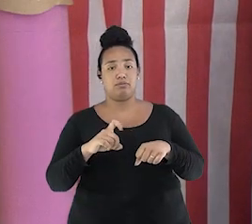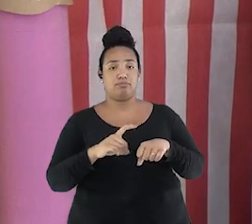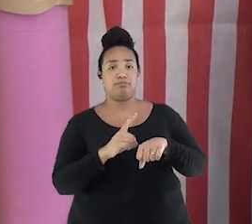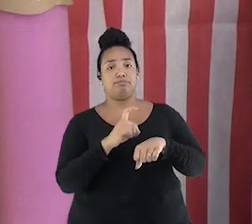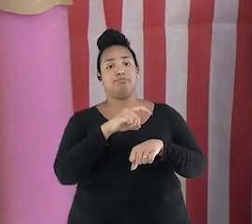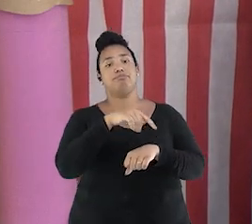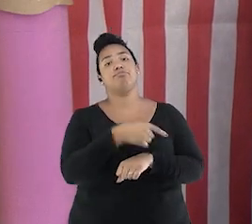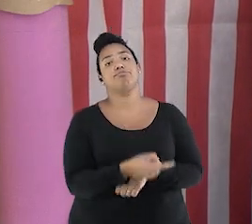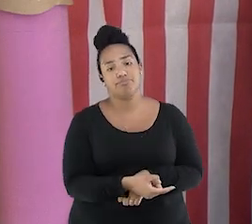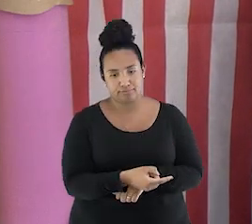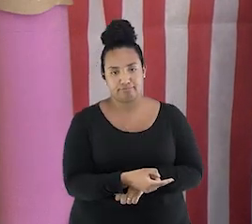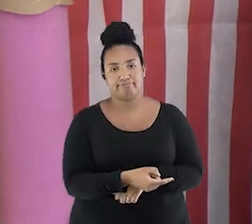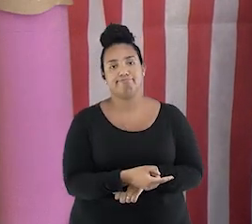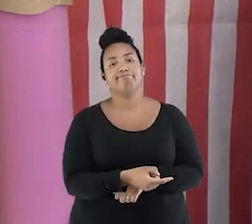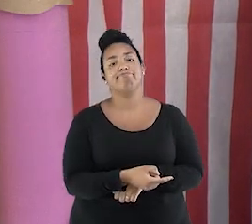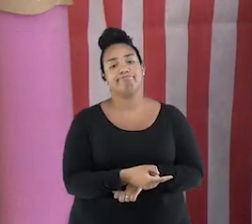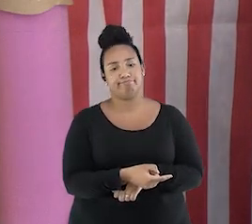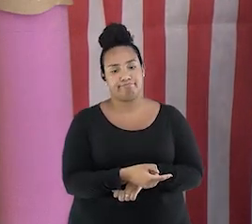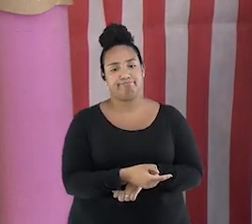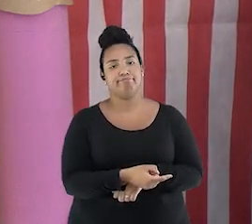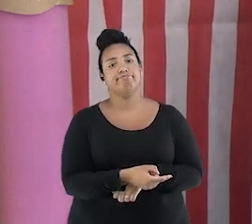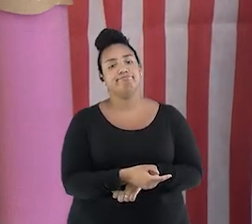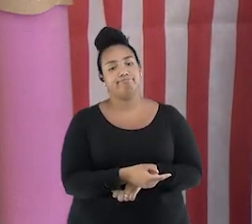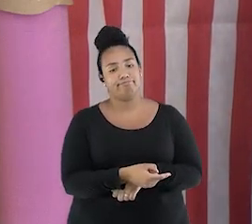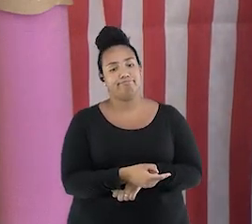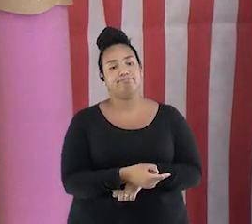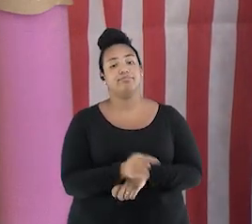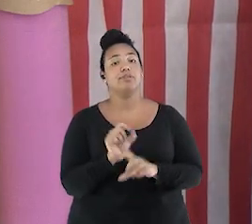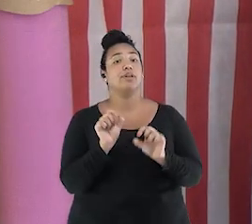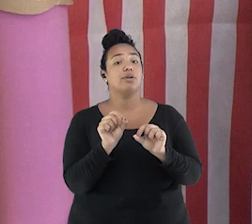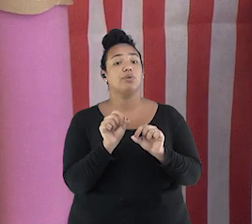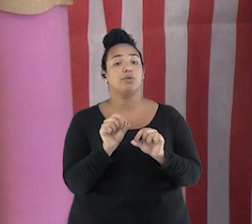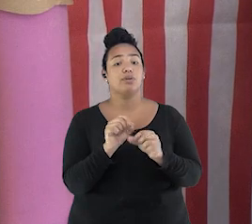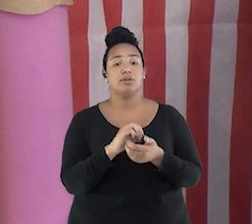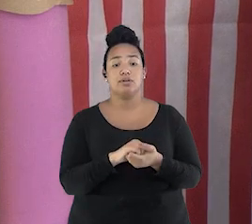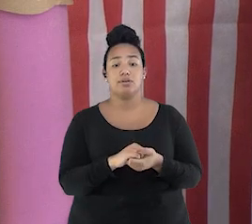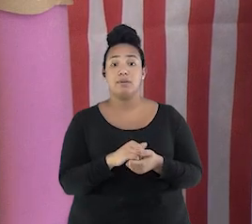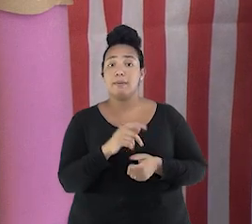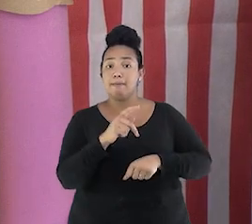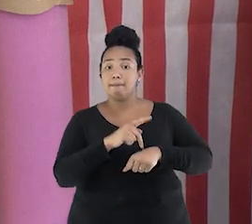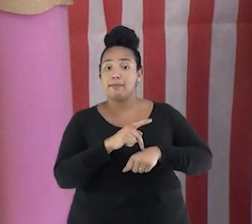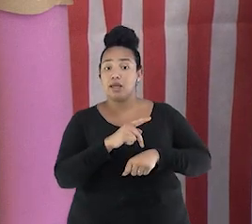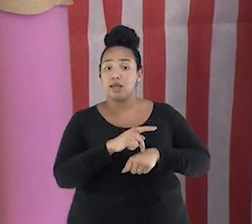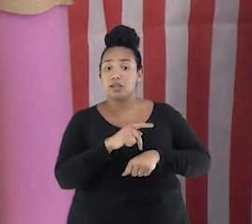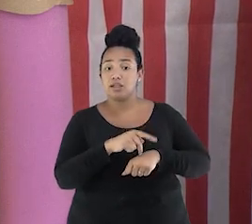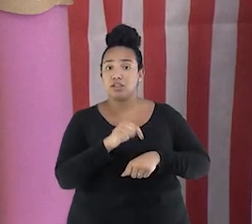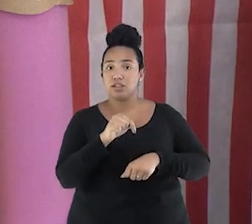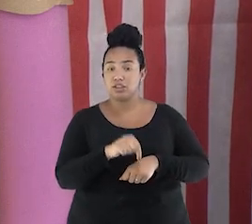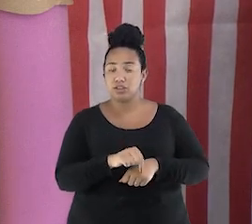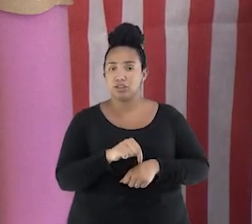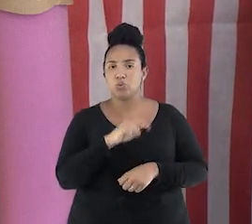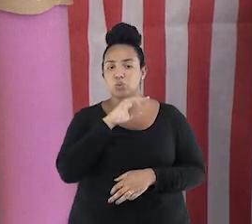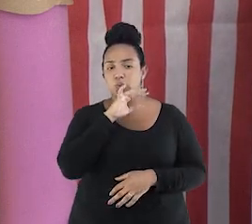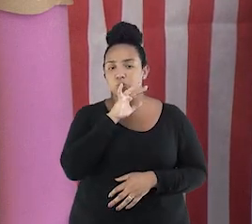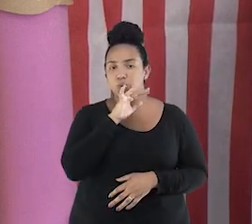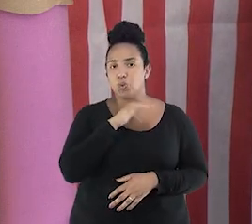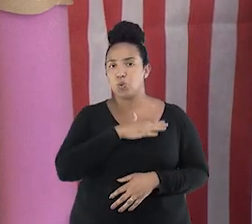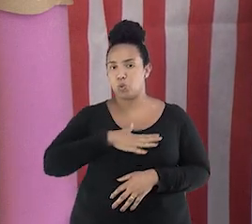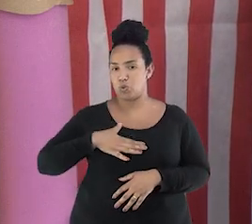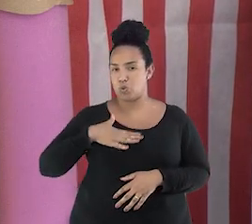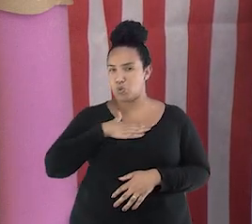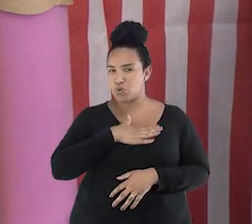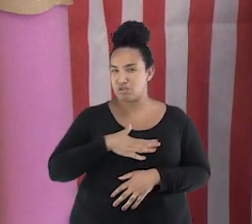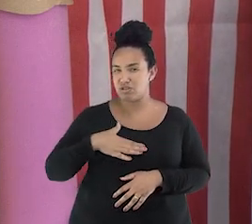Ai, ai, ai, viu muito bem. Era Maria Redonda, uma pedra perversa que gostava